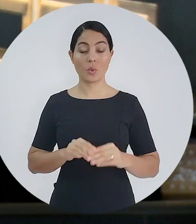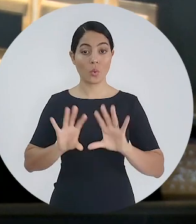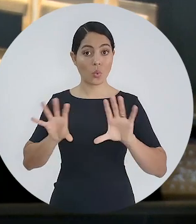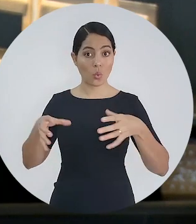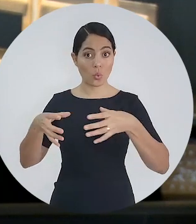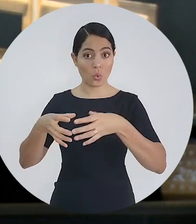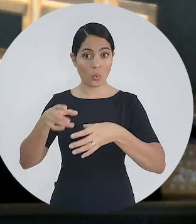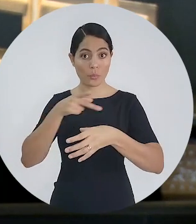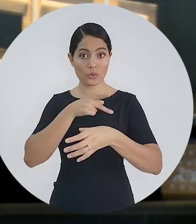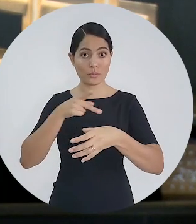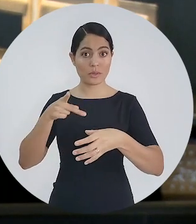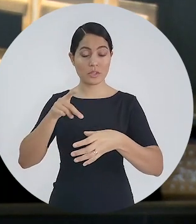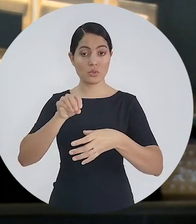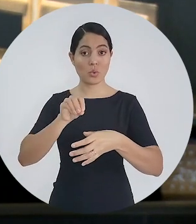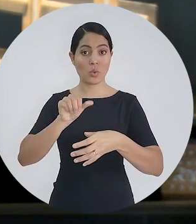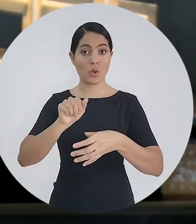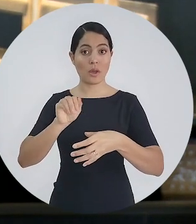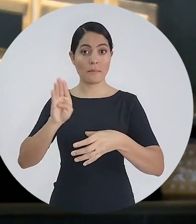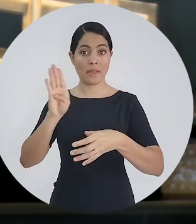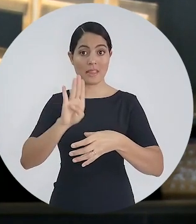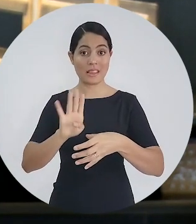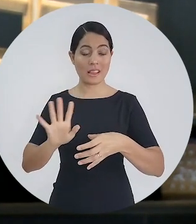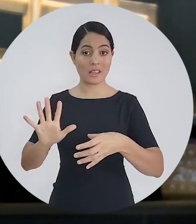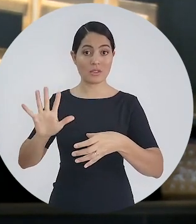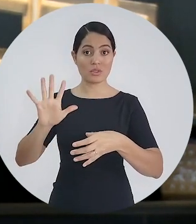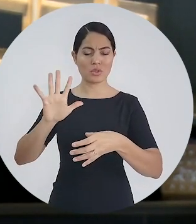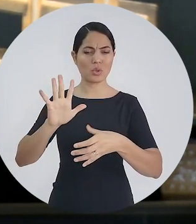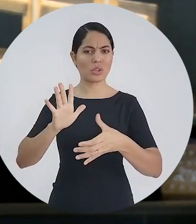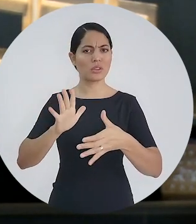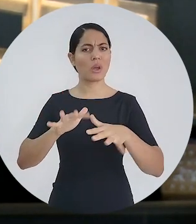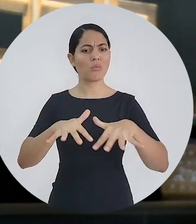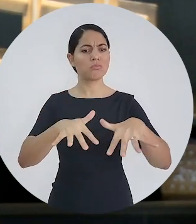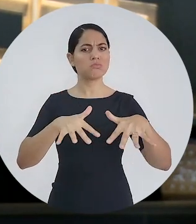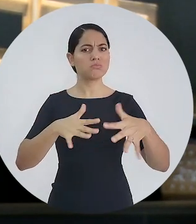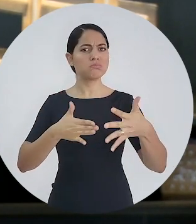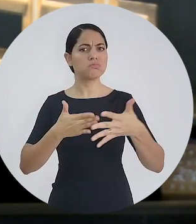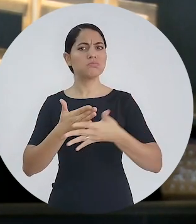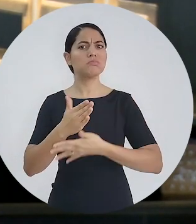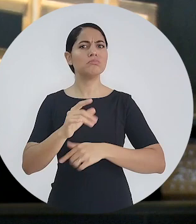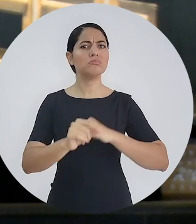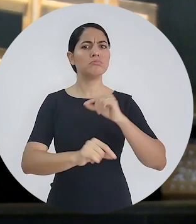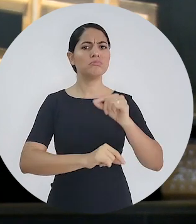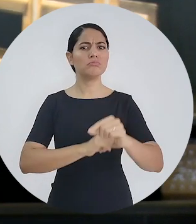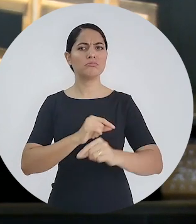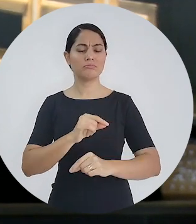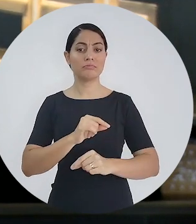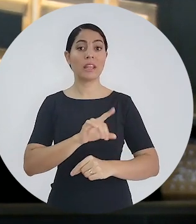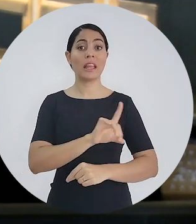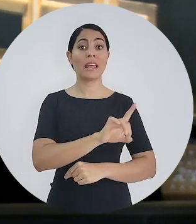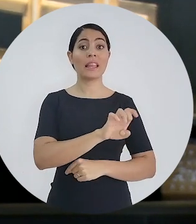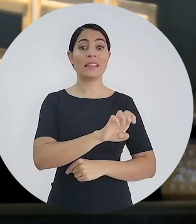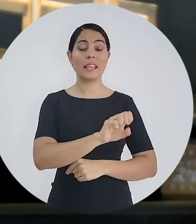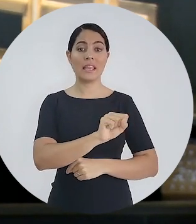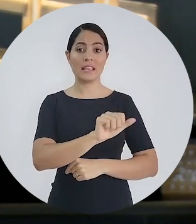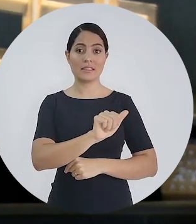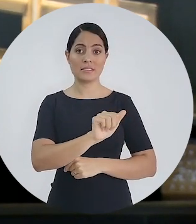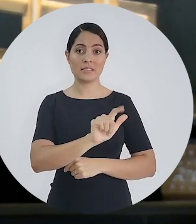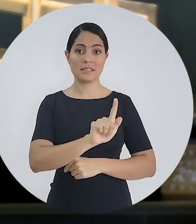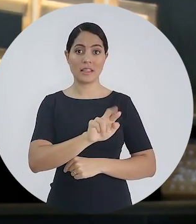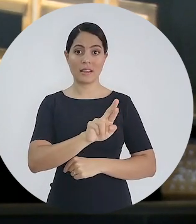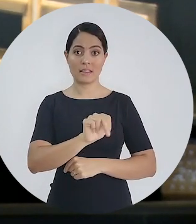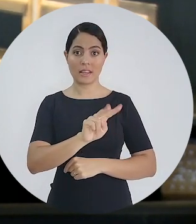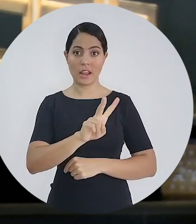O Conselho Pleno da OAB Nacional aprovou na última semana a realização de desagravo público nacional a